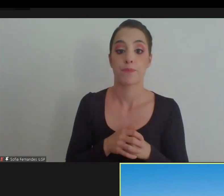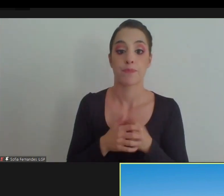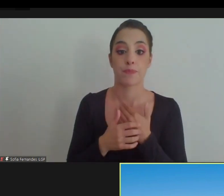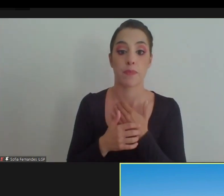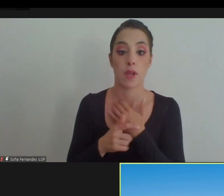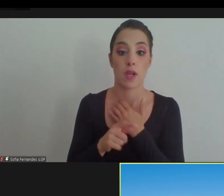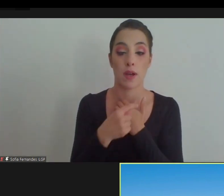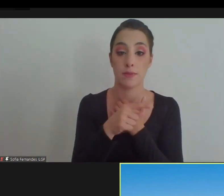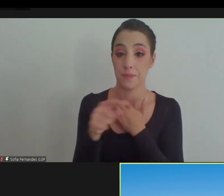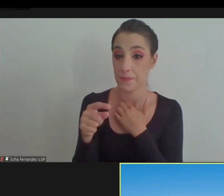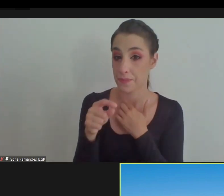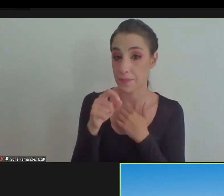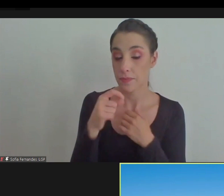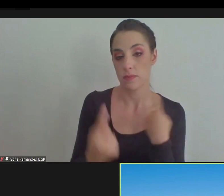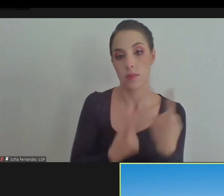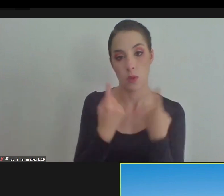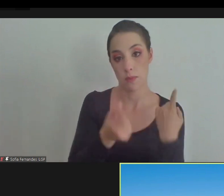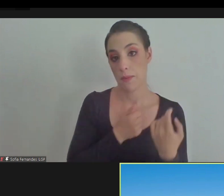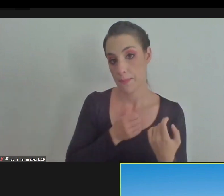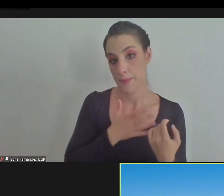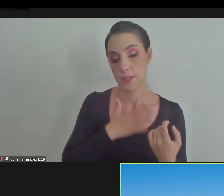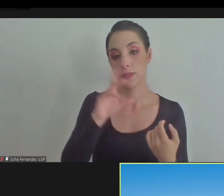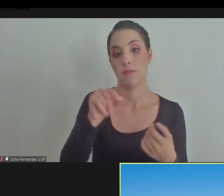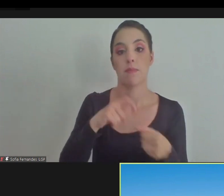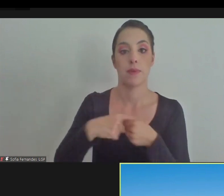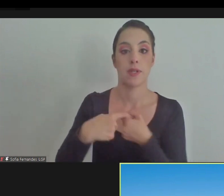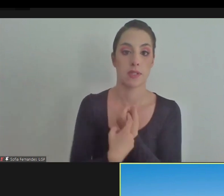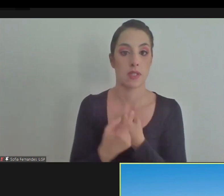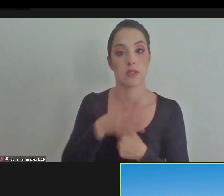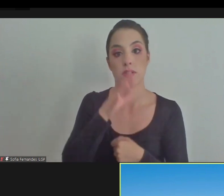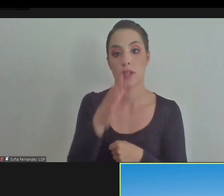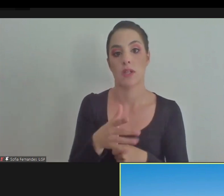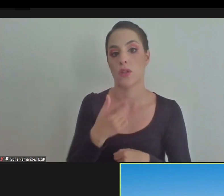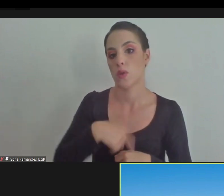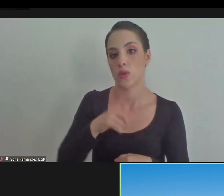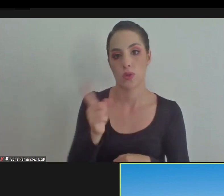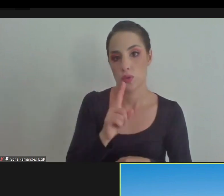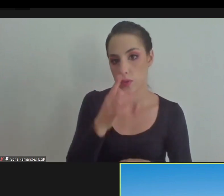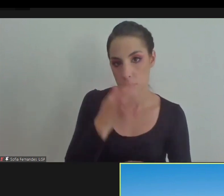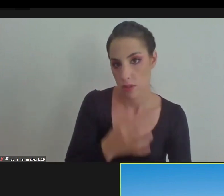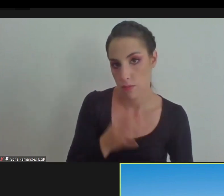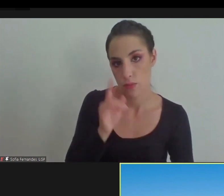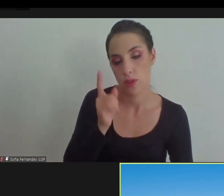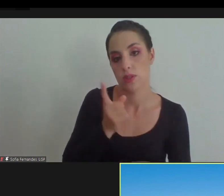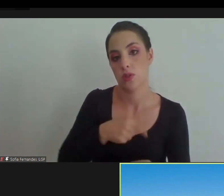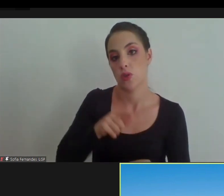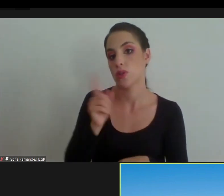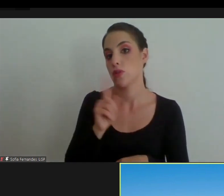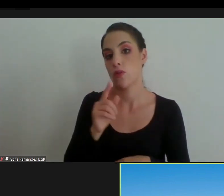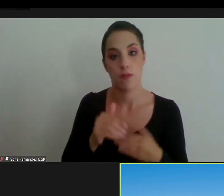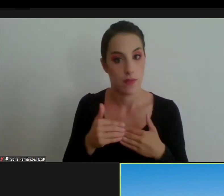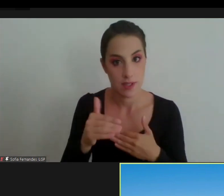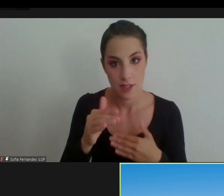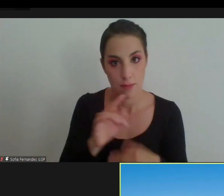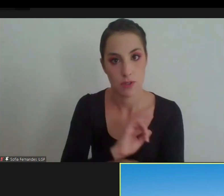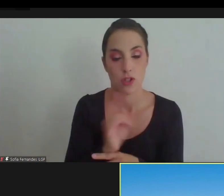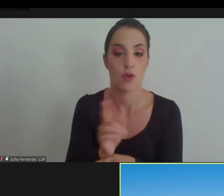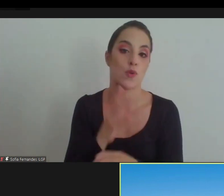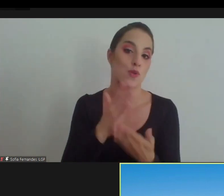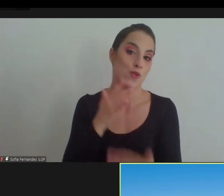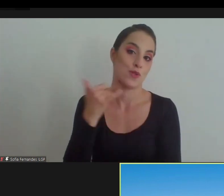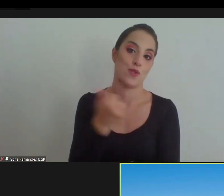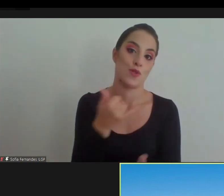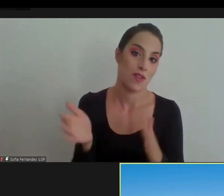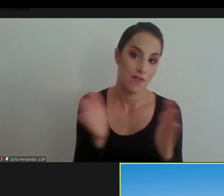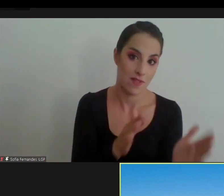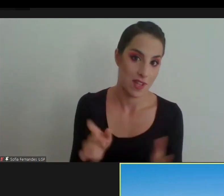de algumas empresas e parceiros que disseram que nós não acreditávamos, por isso nós não avançámos logo. Portanto, foram na segunda vaga.